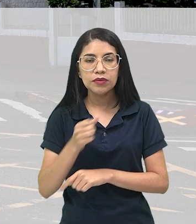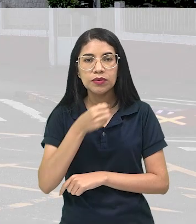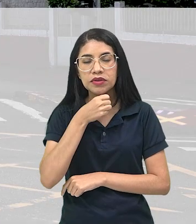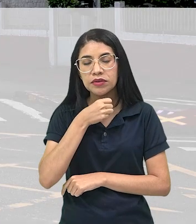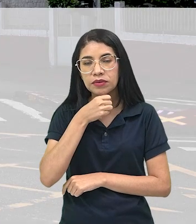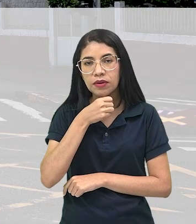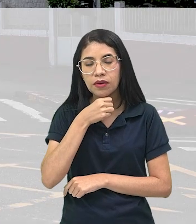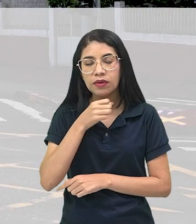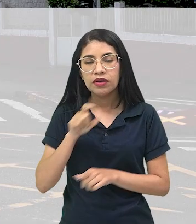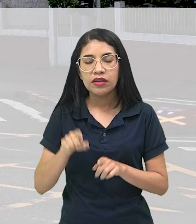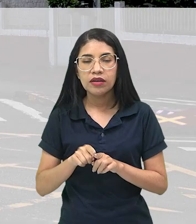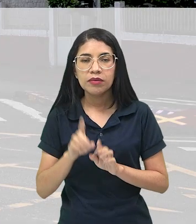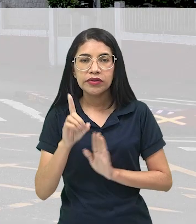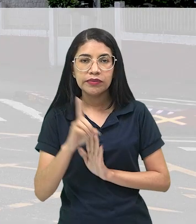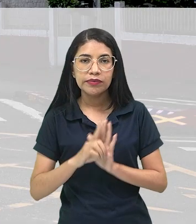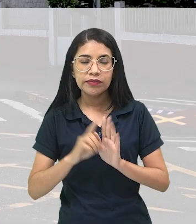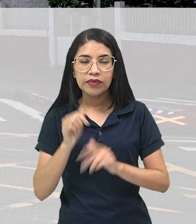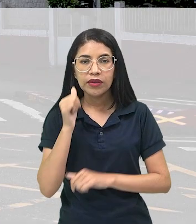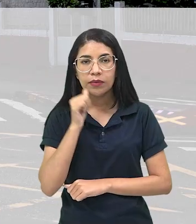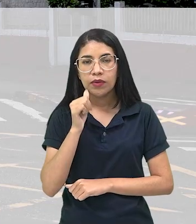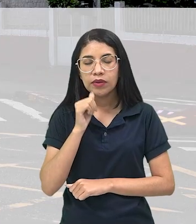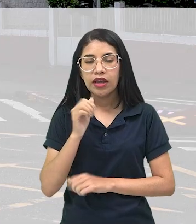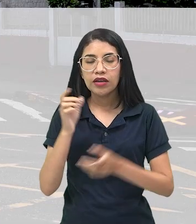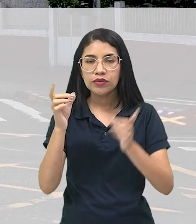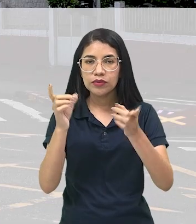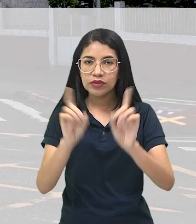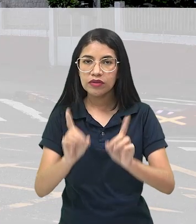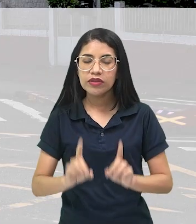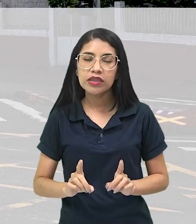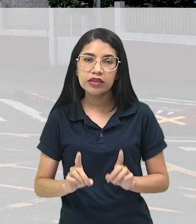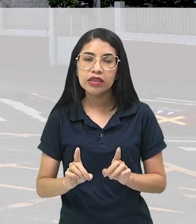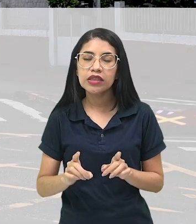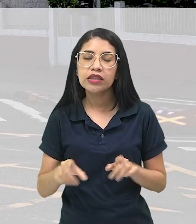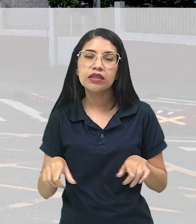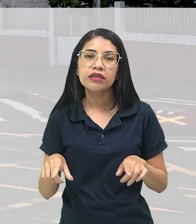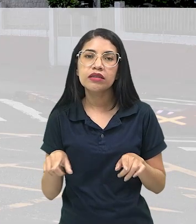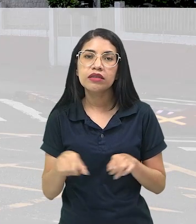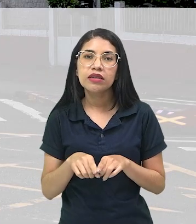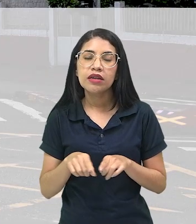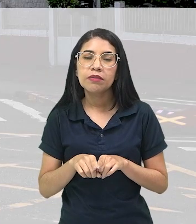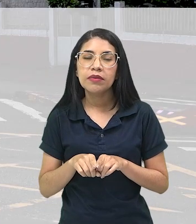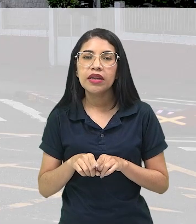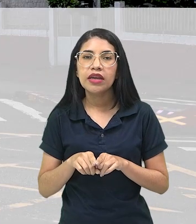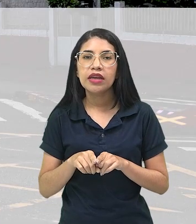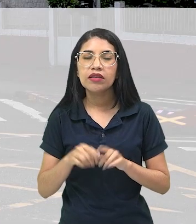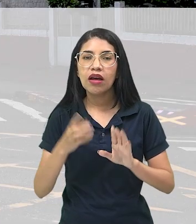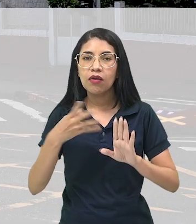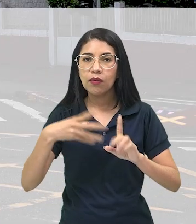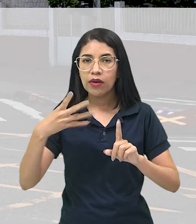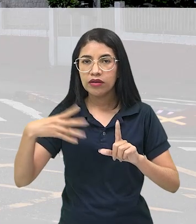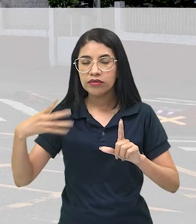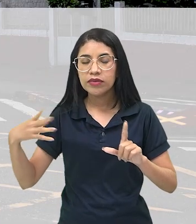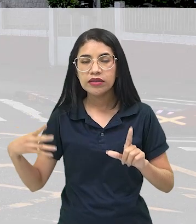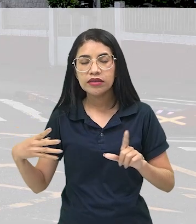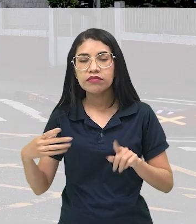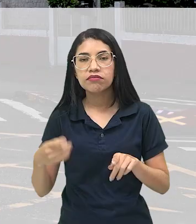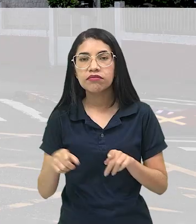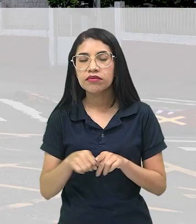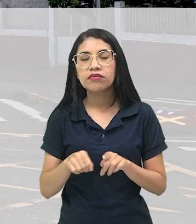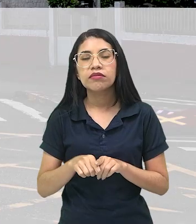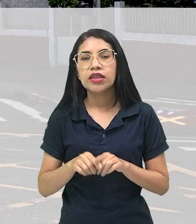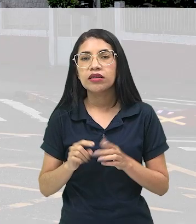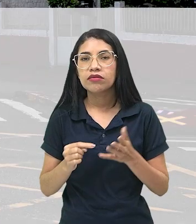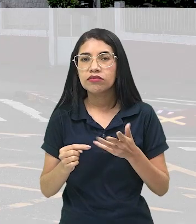idosas, direitos das mulheres, direitos das pessoas com deficiência, direito à população LGBT+, tudo isso